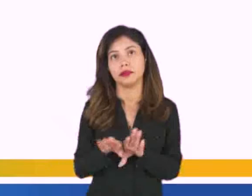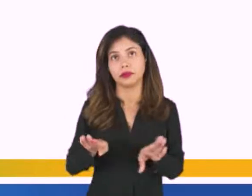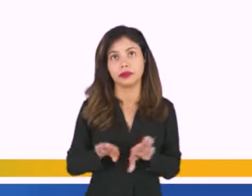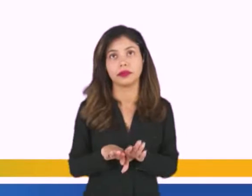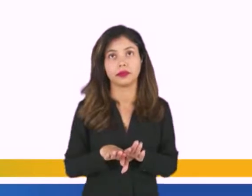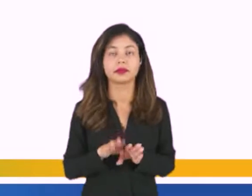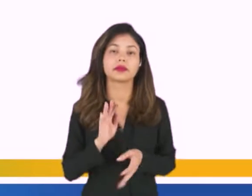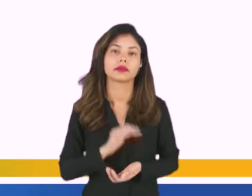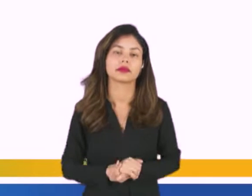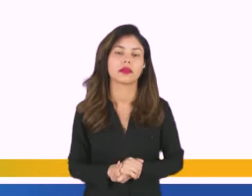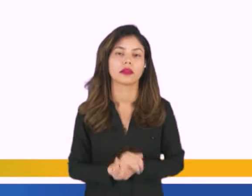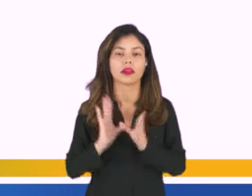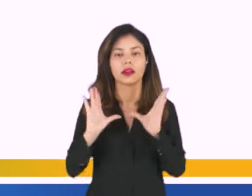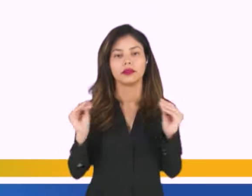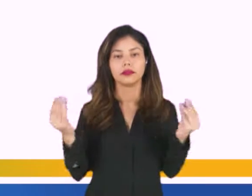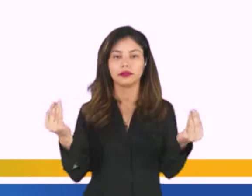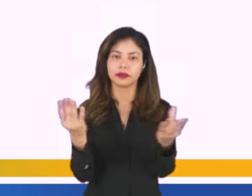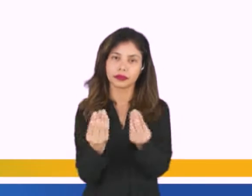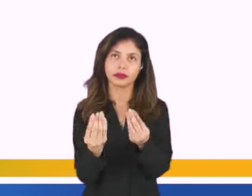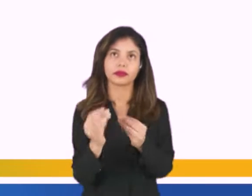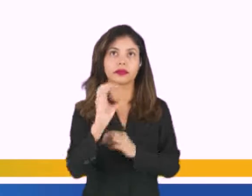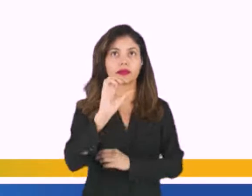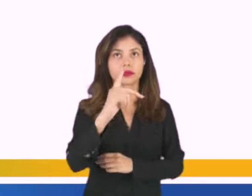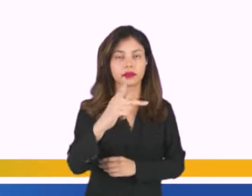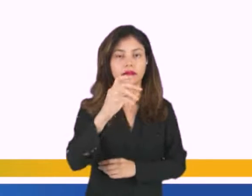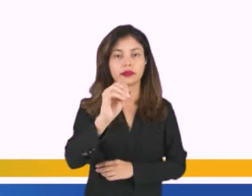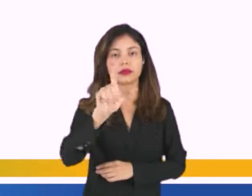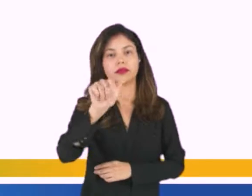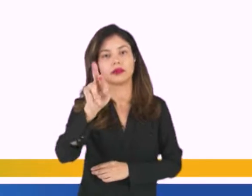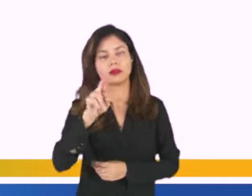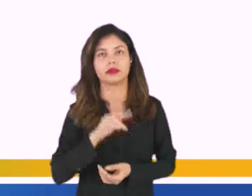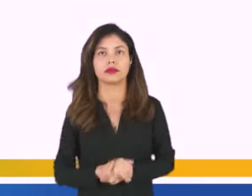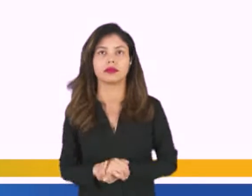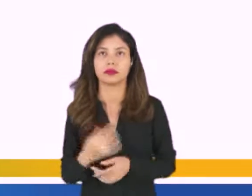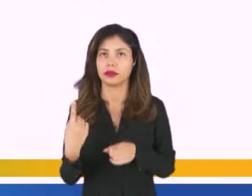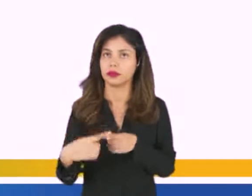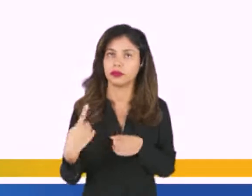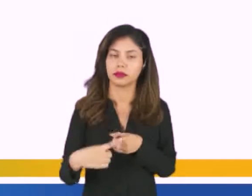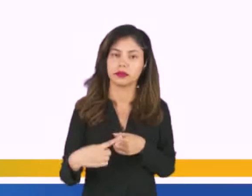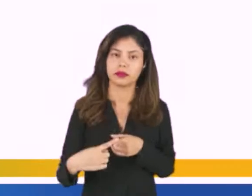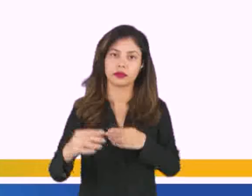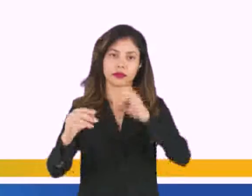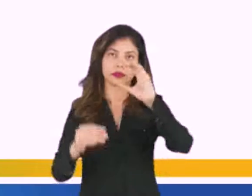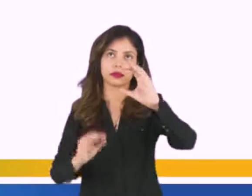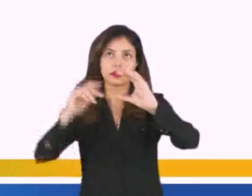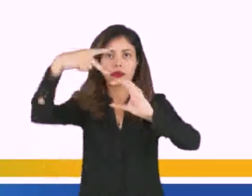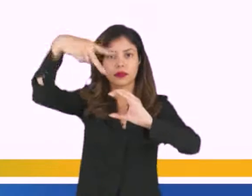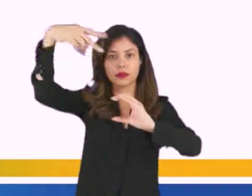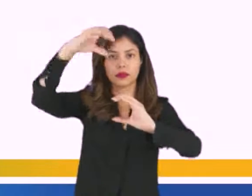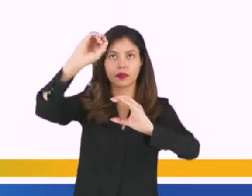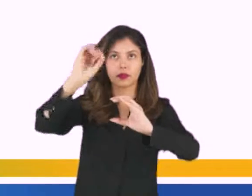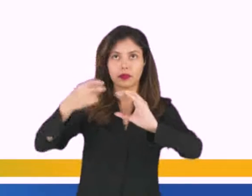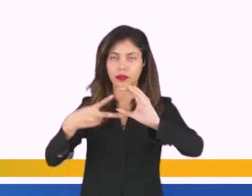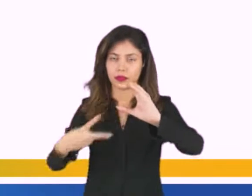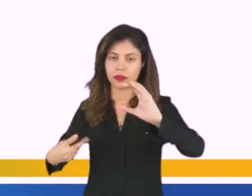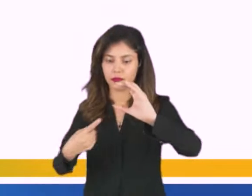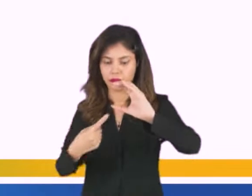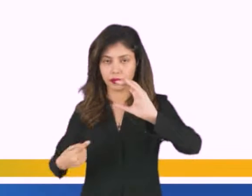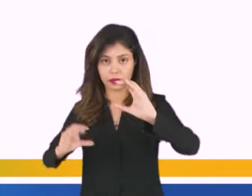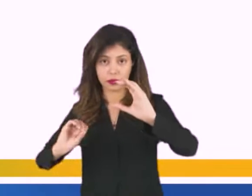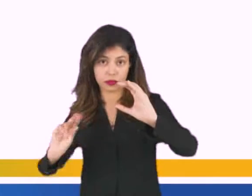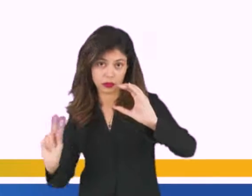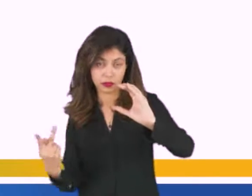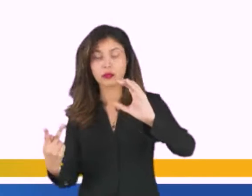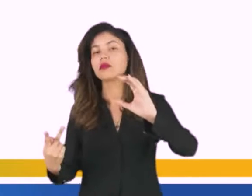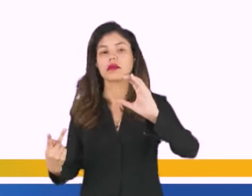uma substância polar por causa da carbonila e do oxigênio, né? Dos